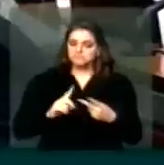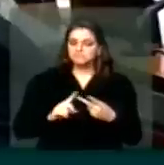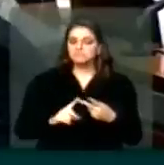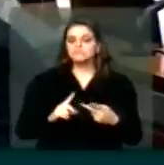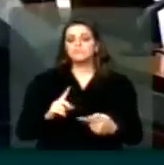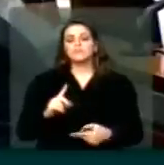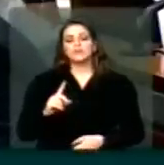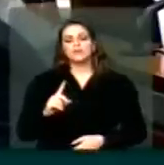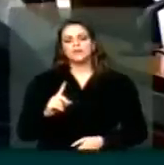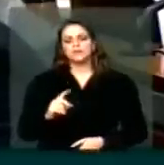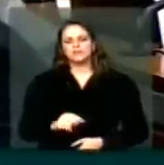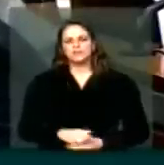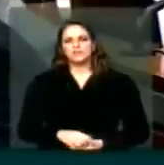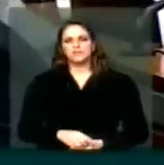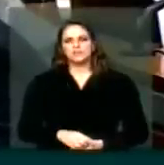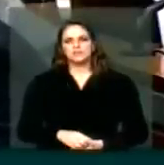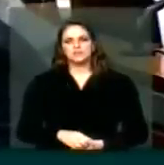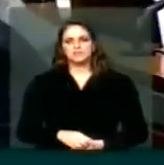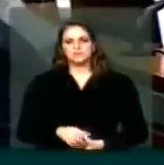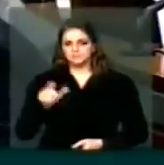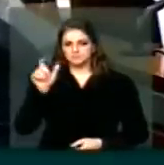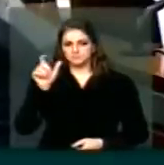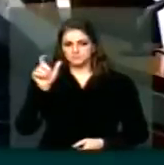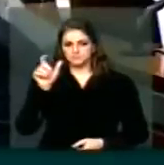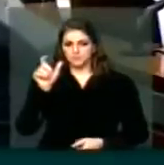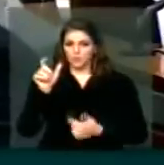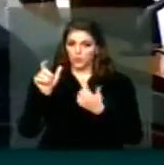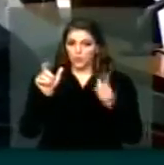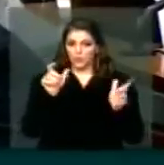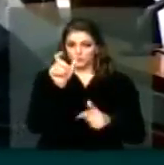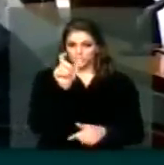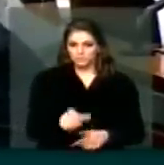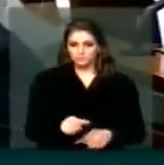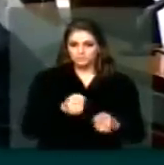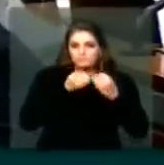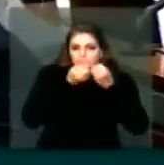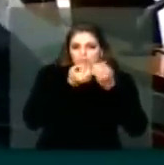registro. O delator e o CEF